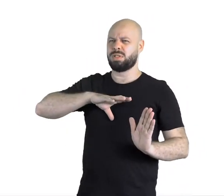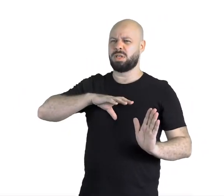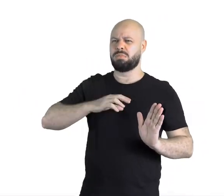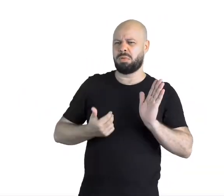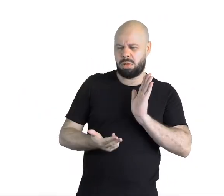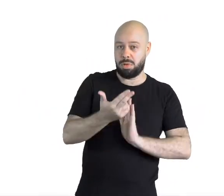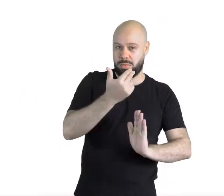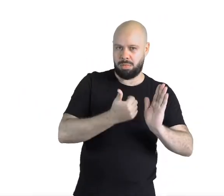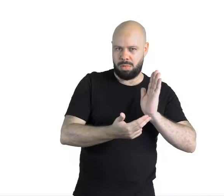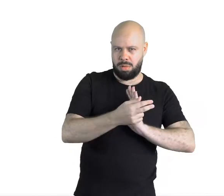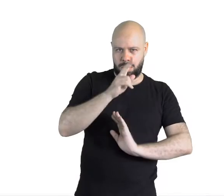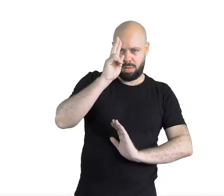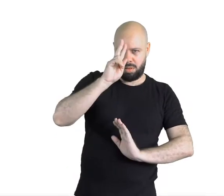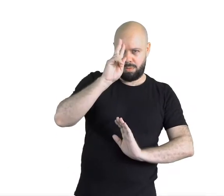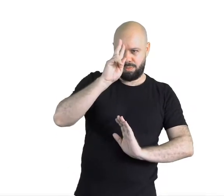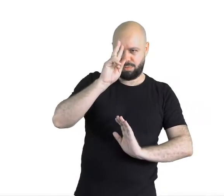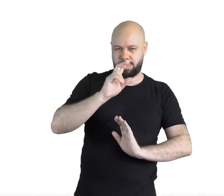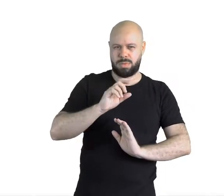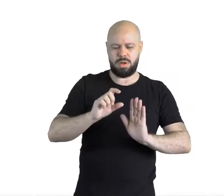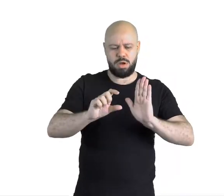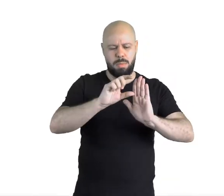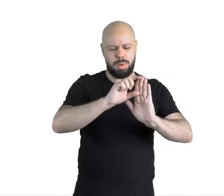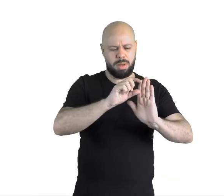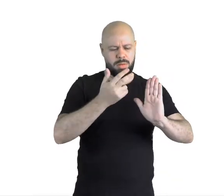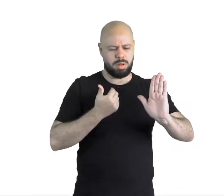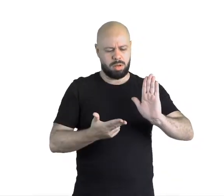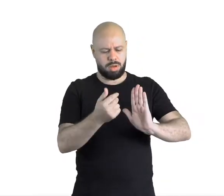meio de desenho cada estrofe.